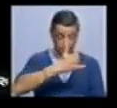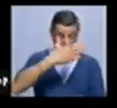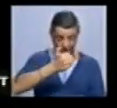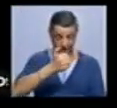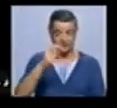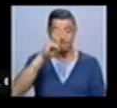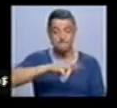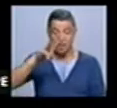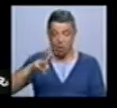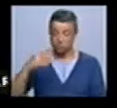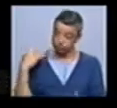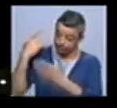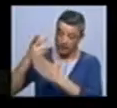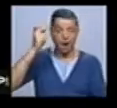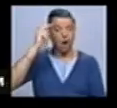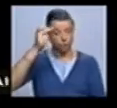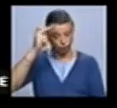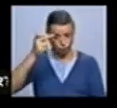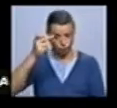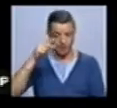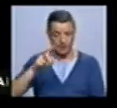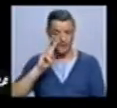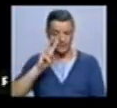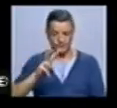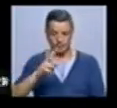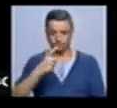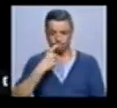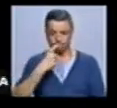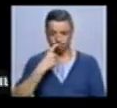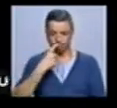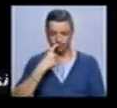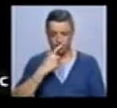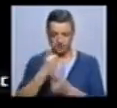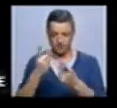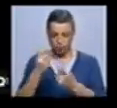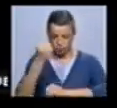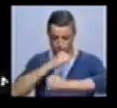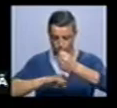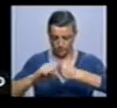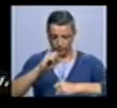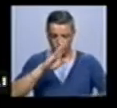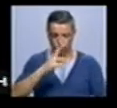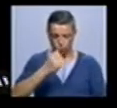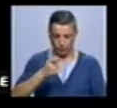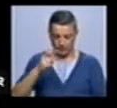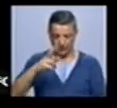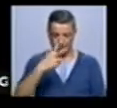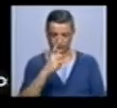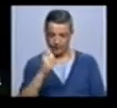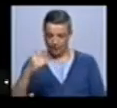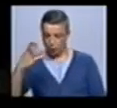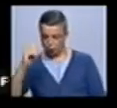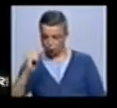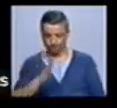ver de uma maneira muito explícita nas rochas estes bullings gravitacionais entre Júpiter de um lado e Vênus do outro no nosso